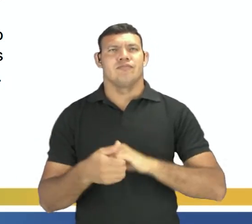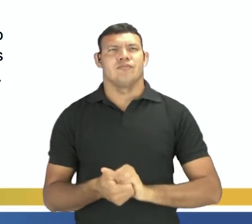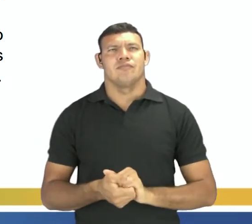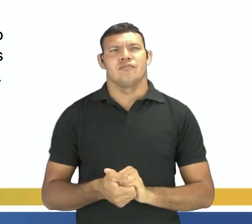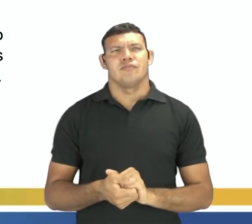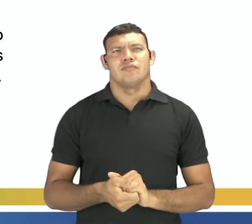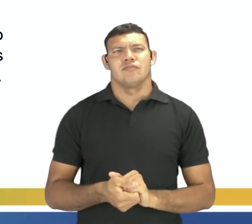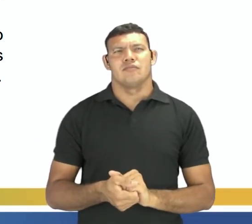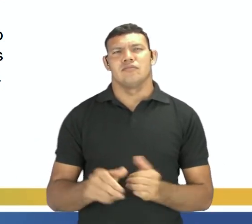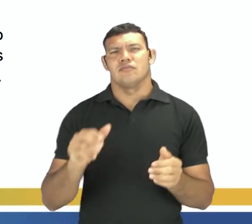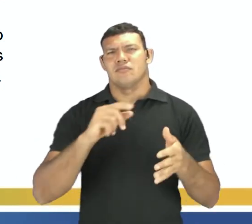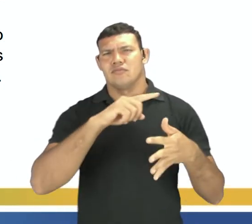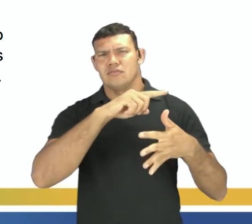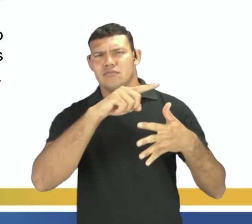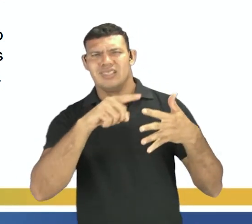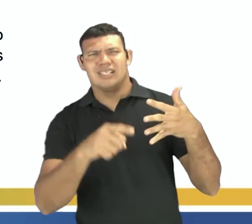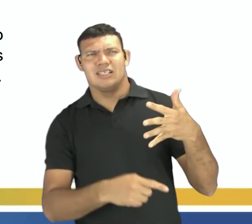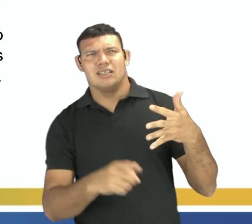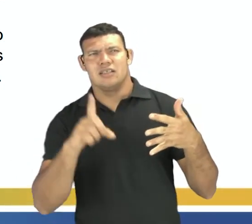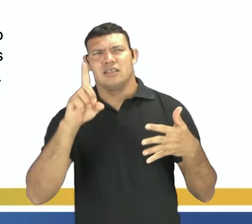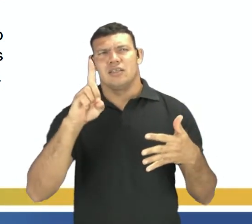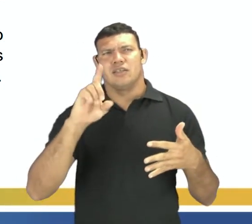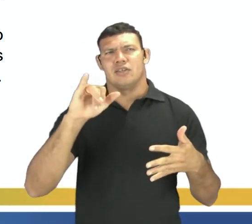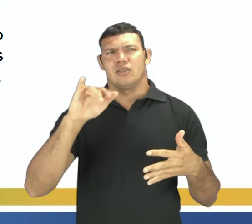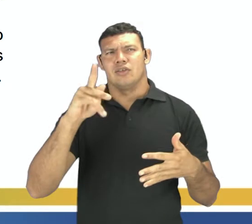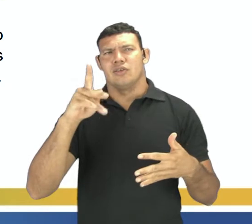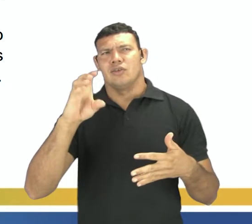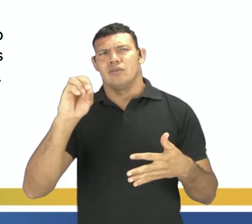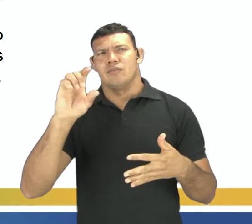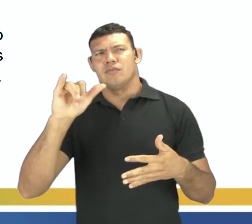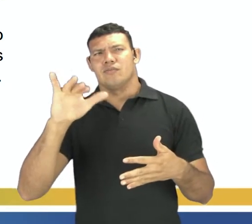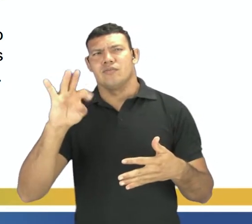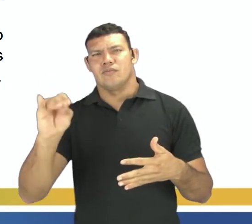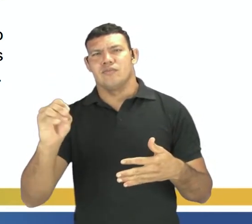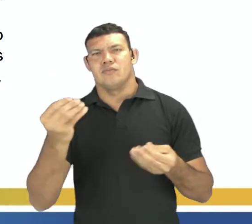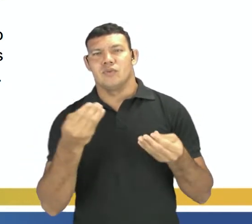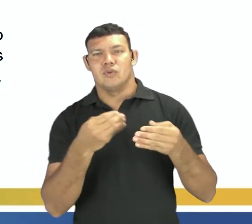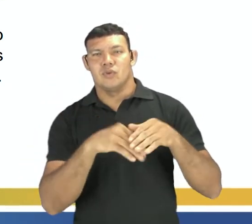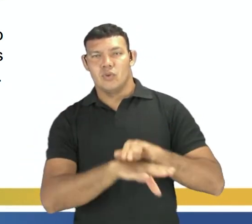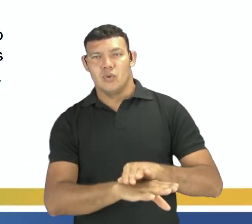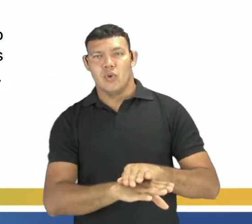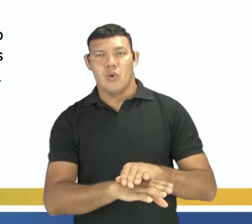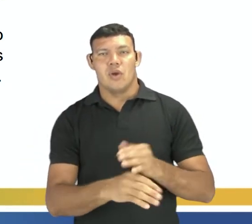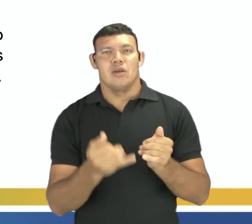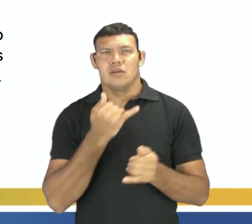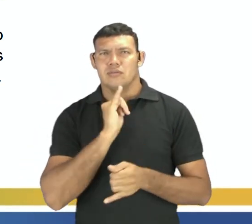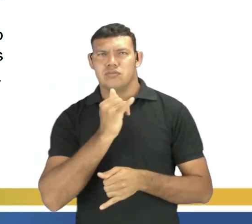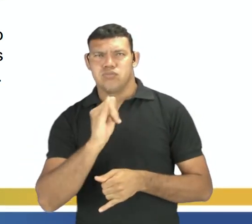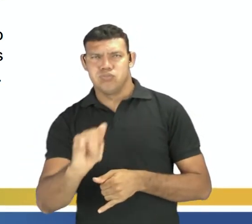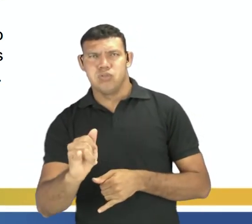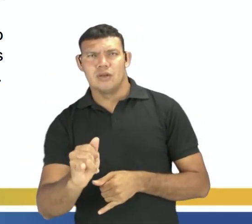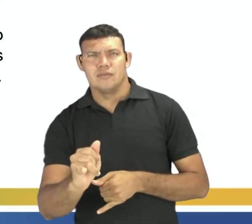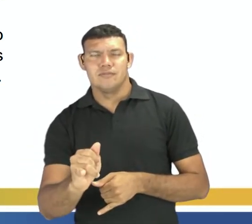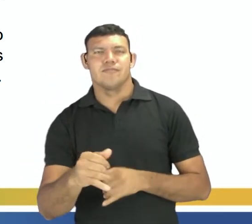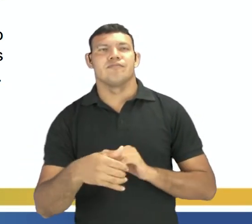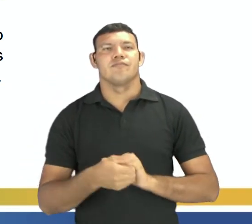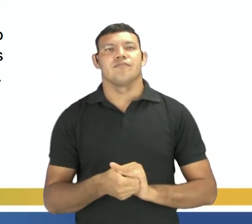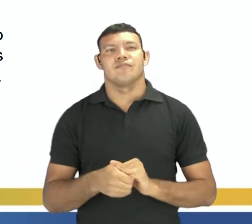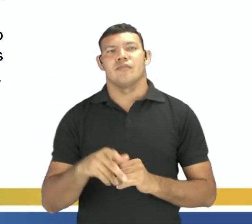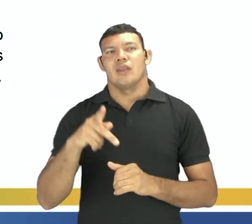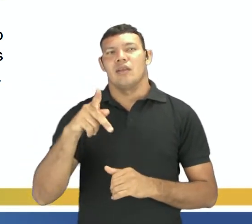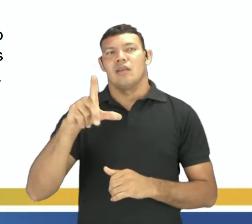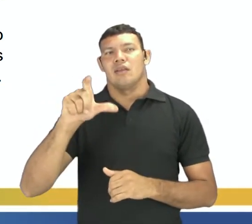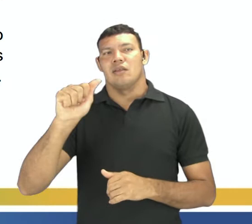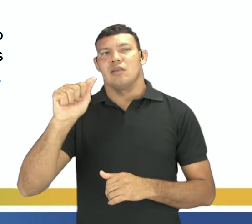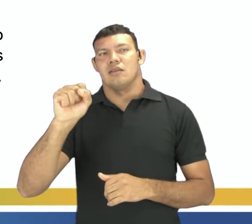os macrófagos. Então, os depócitos, eles armazenam energia na forma de triglicerídeos. Os